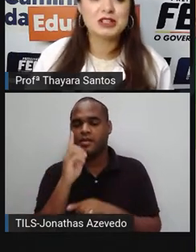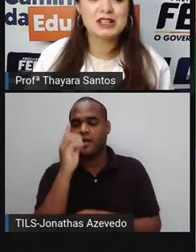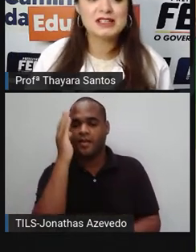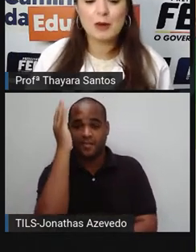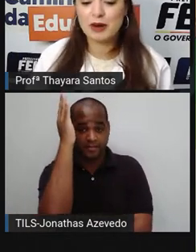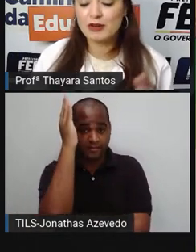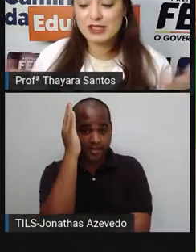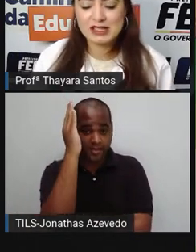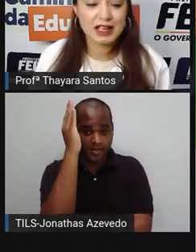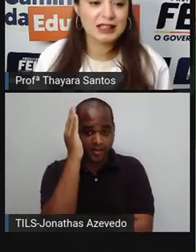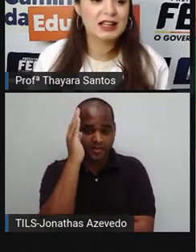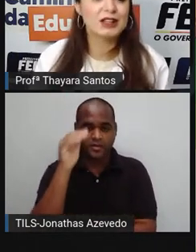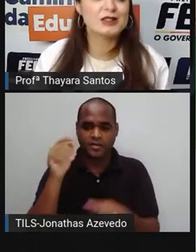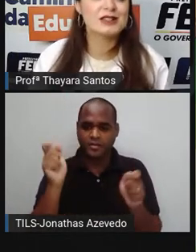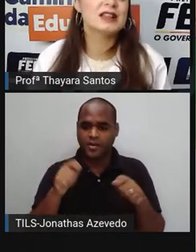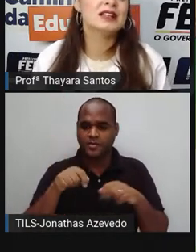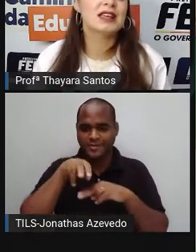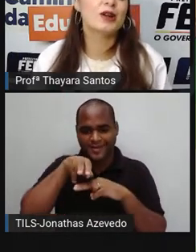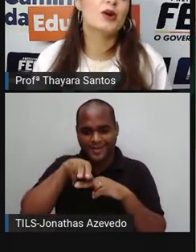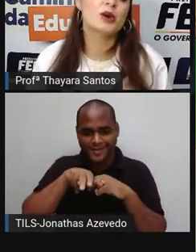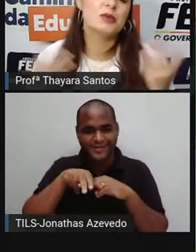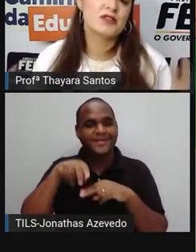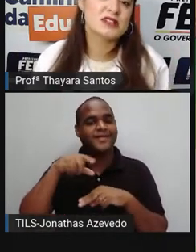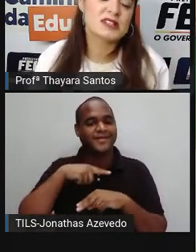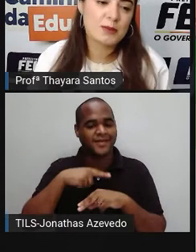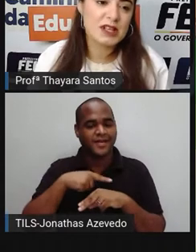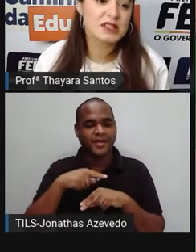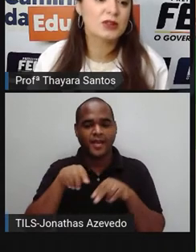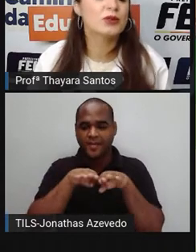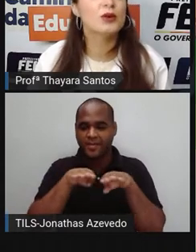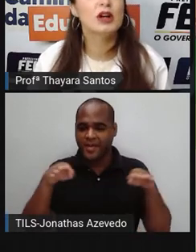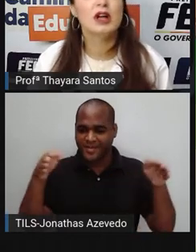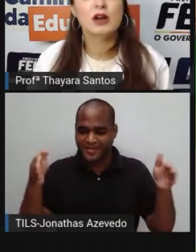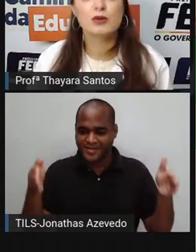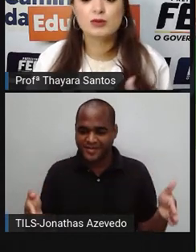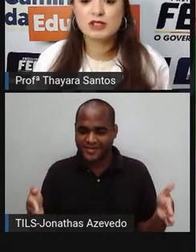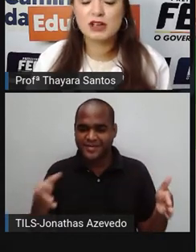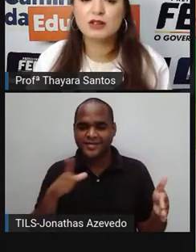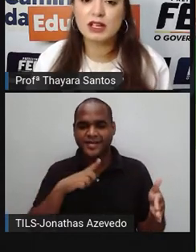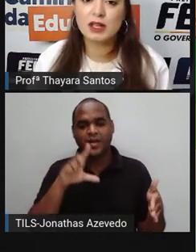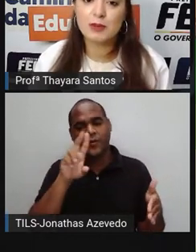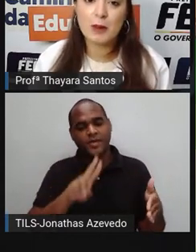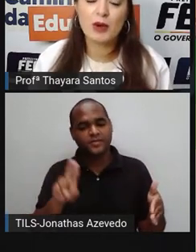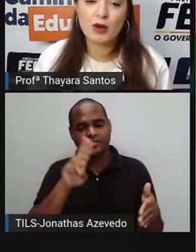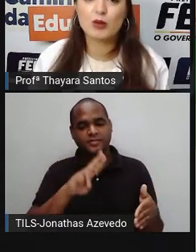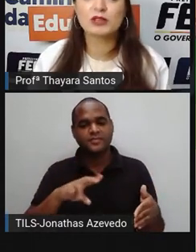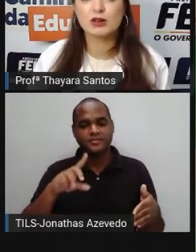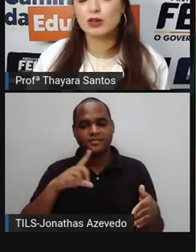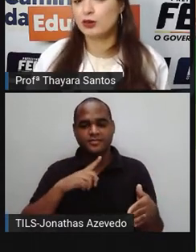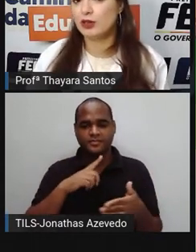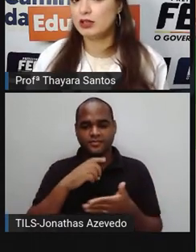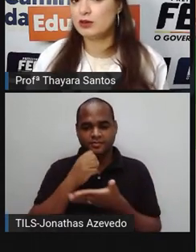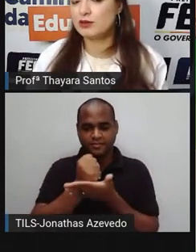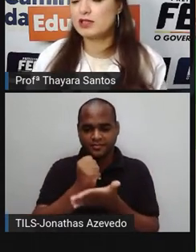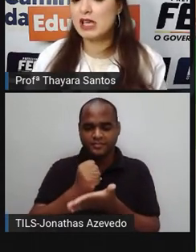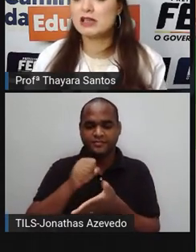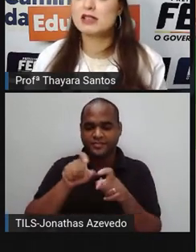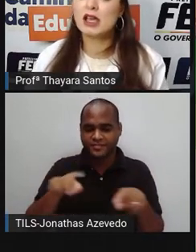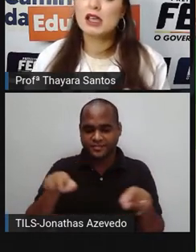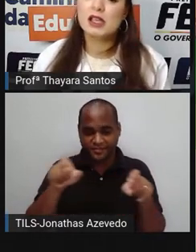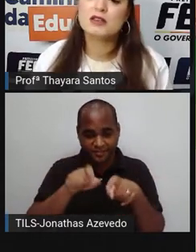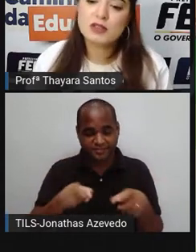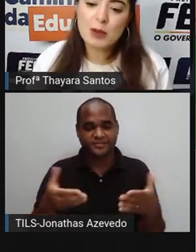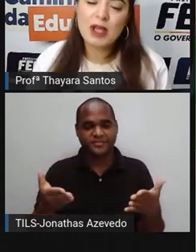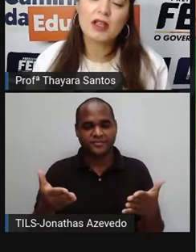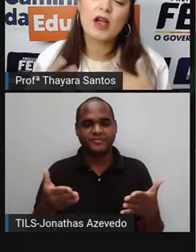que a gente utiliza para fazer essa cadeira que tô sentada aqui agora para fazer essa mesa que eu tô usando aqui para apoiar o computador que eu tô falando com